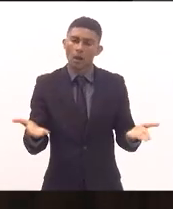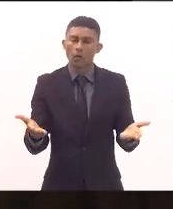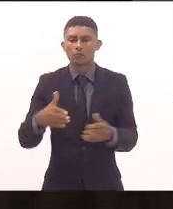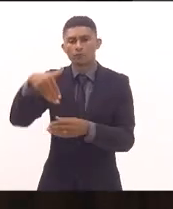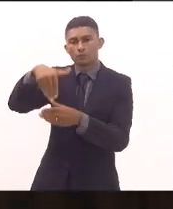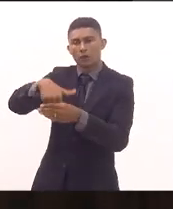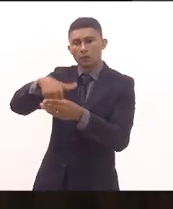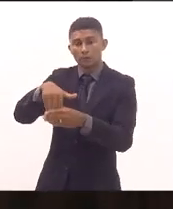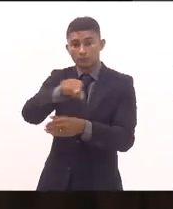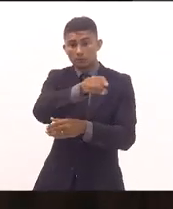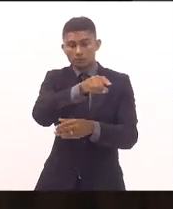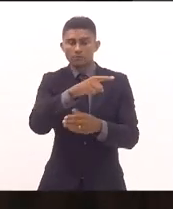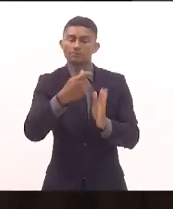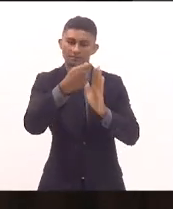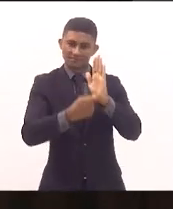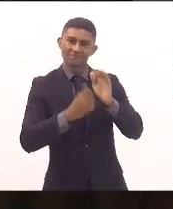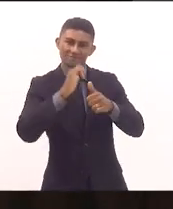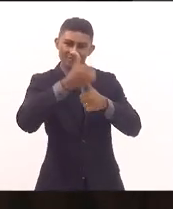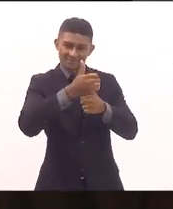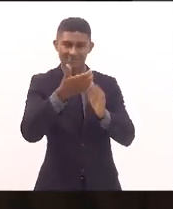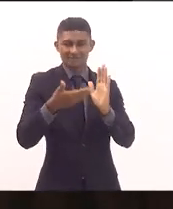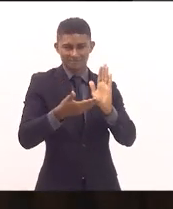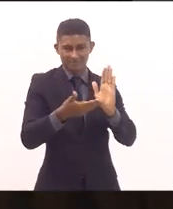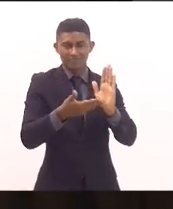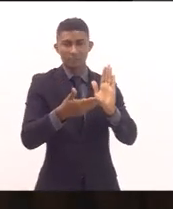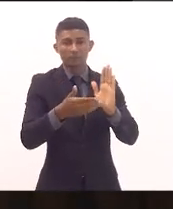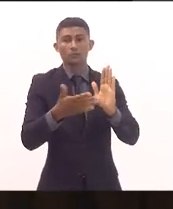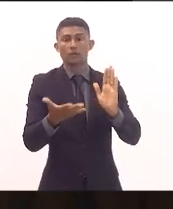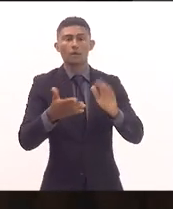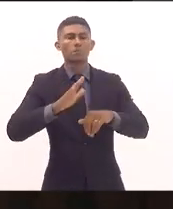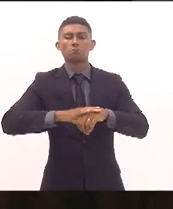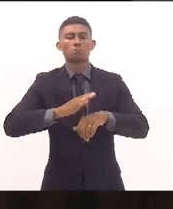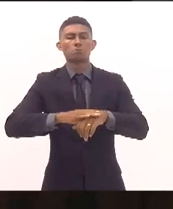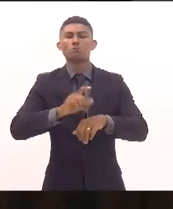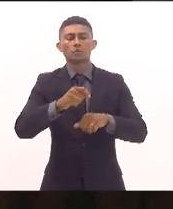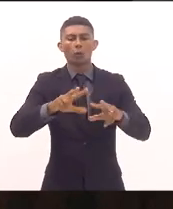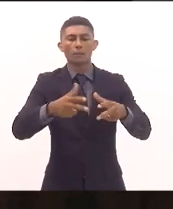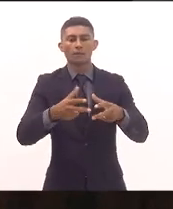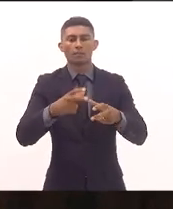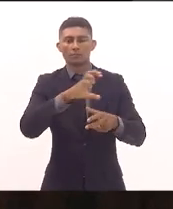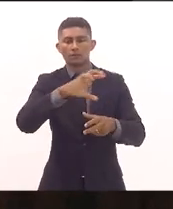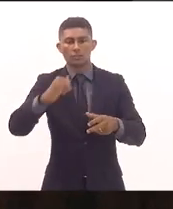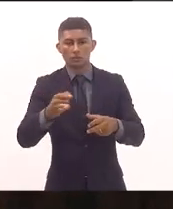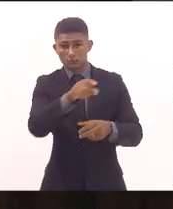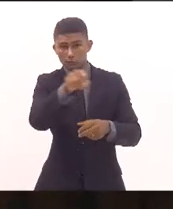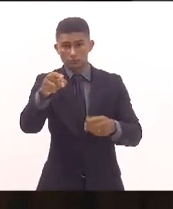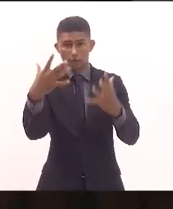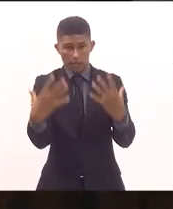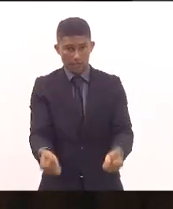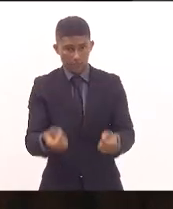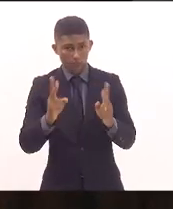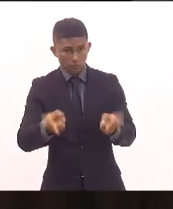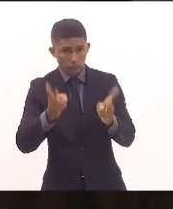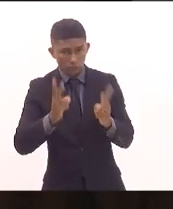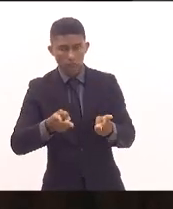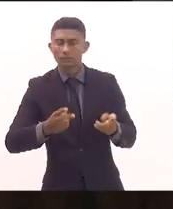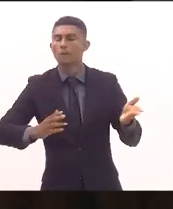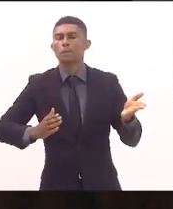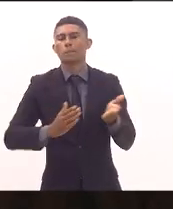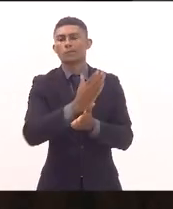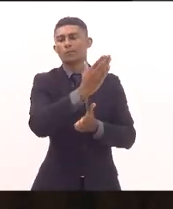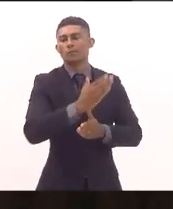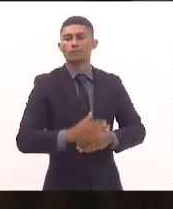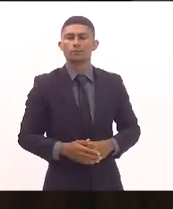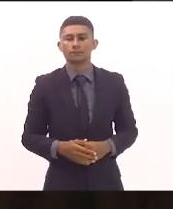votação. Substitutivo com forma final de redação de autoria da Comissão de Constituição e Justiça. Senhores que aprovam, permaneçam como estão.